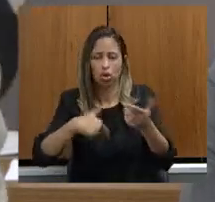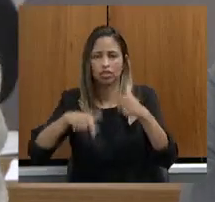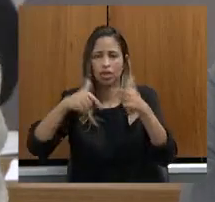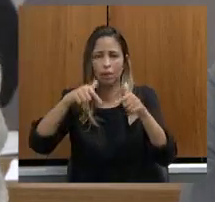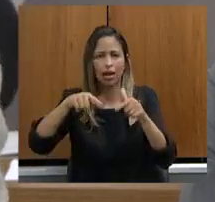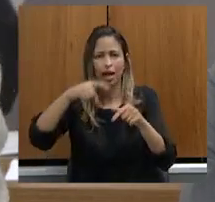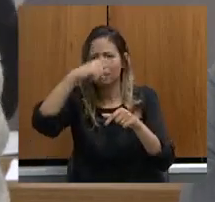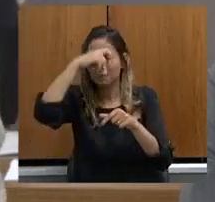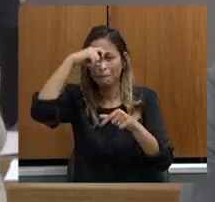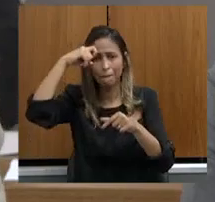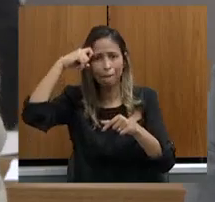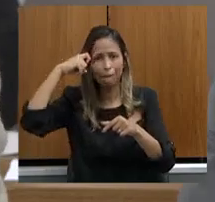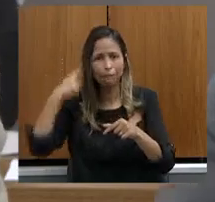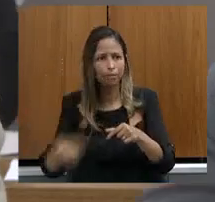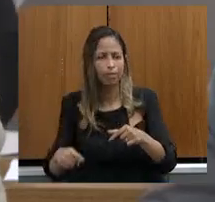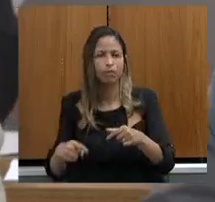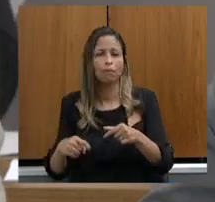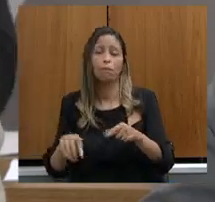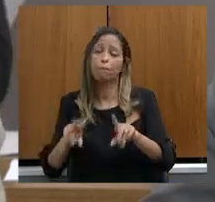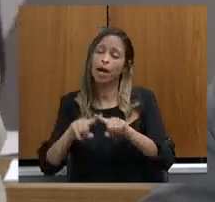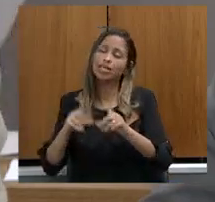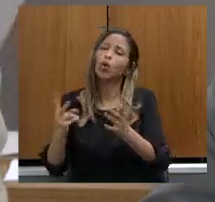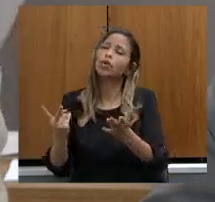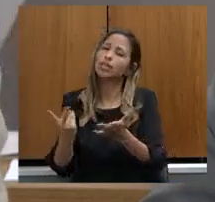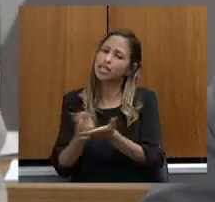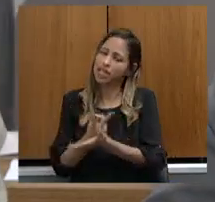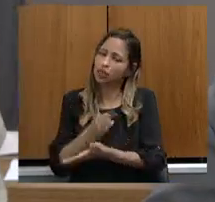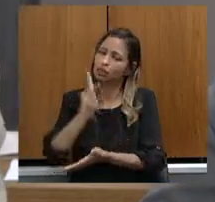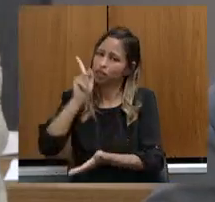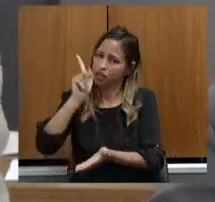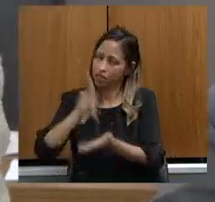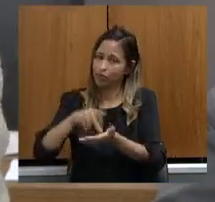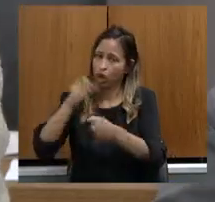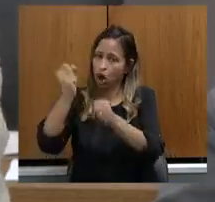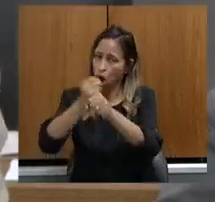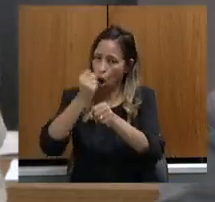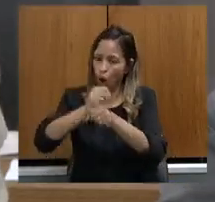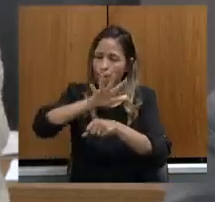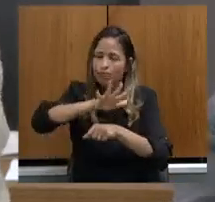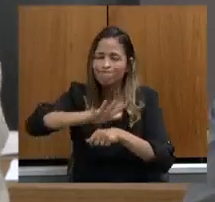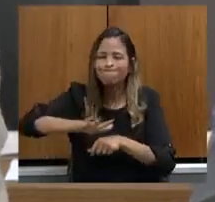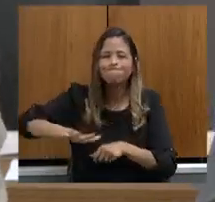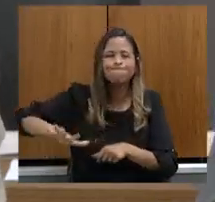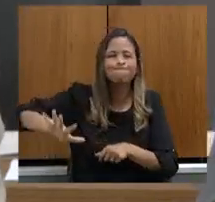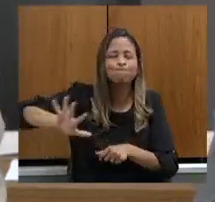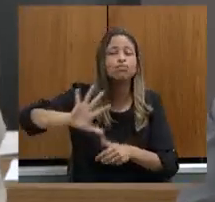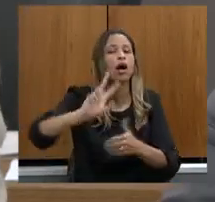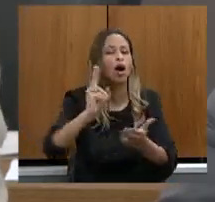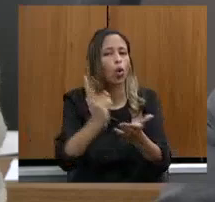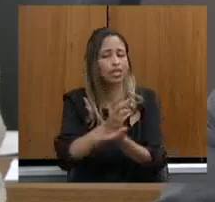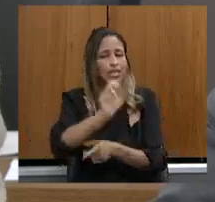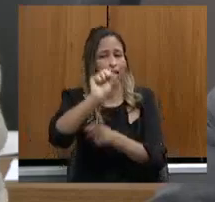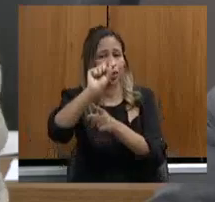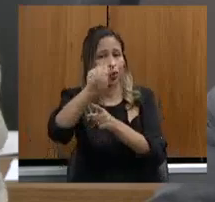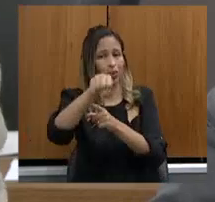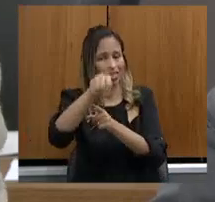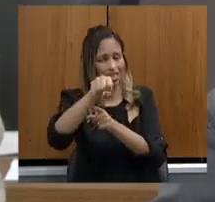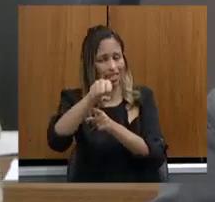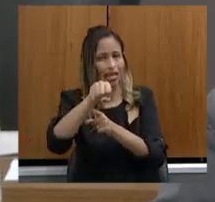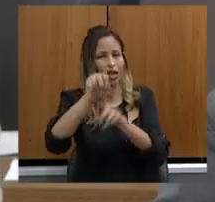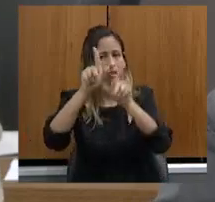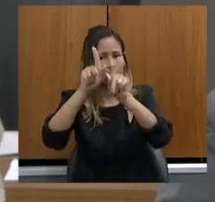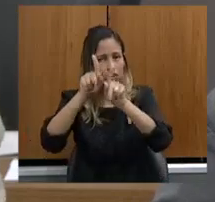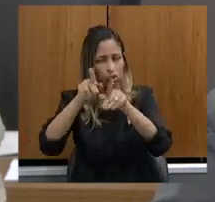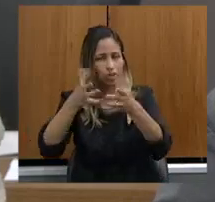e as coisas têm acontecido a realidade é que nós temos obras em todo o estado acontecendo nós temos as pessoas